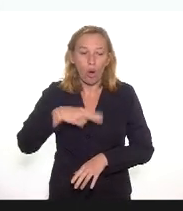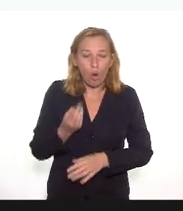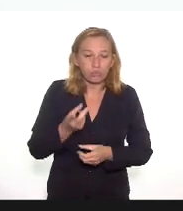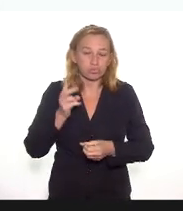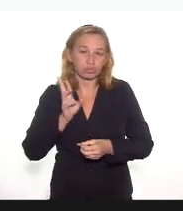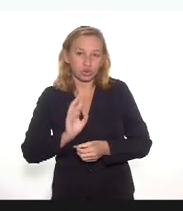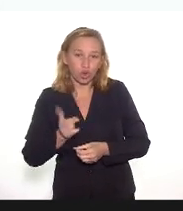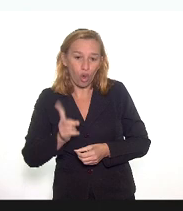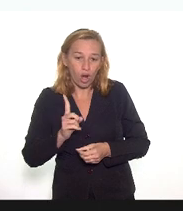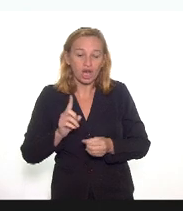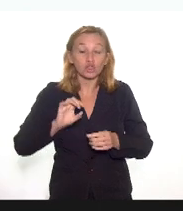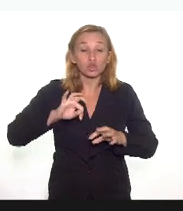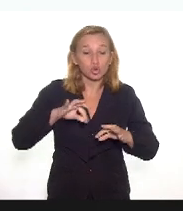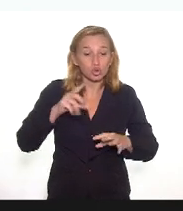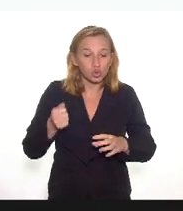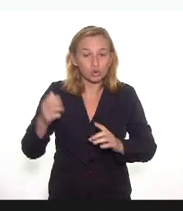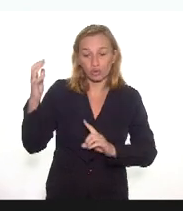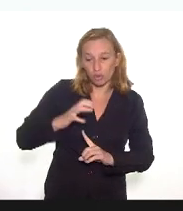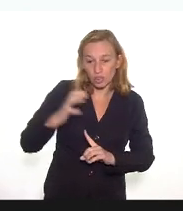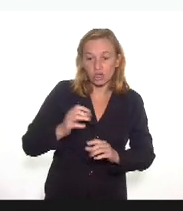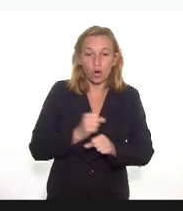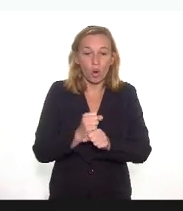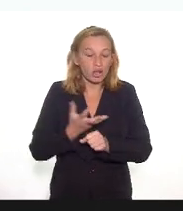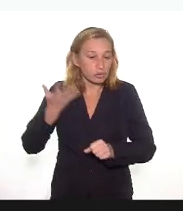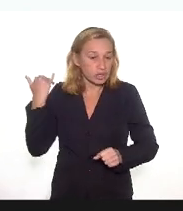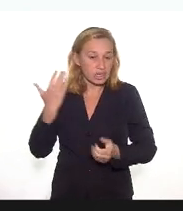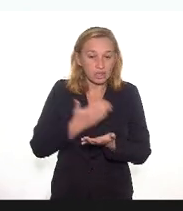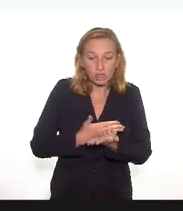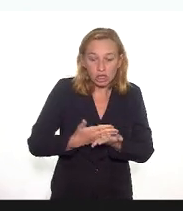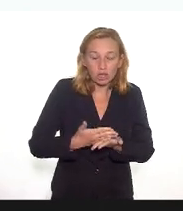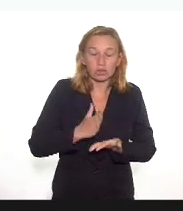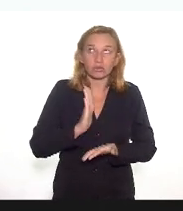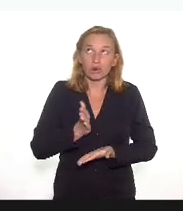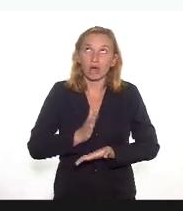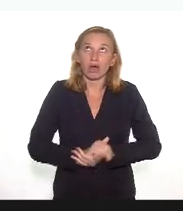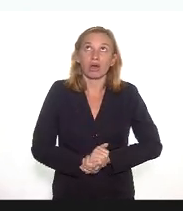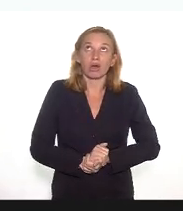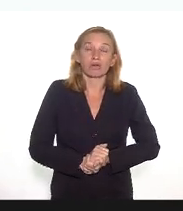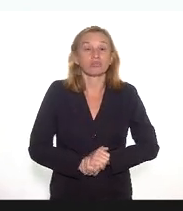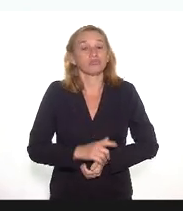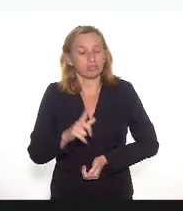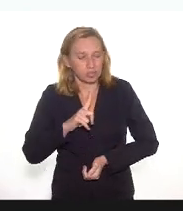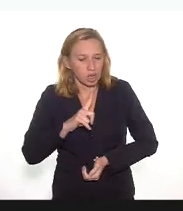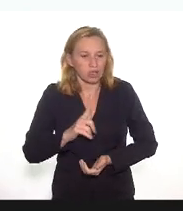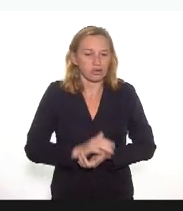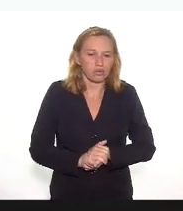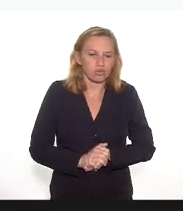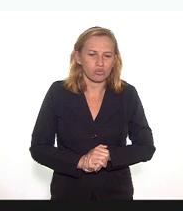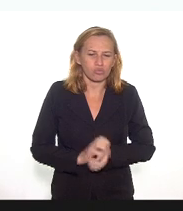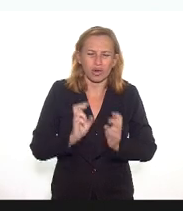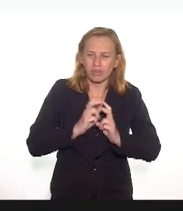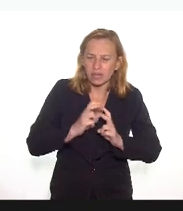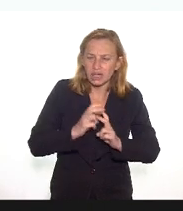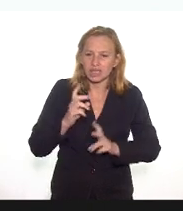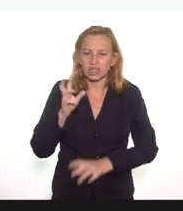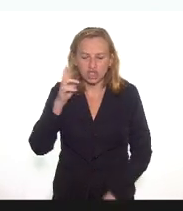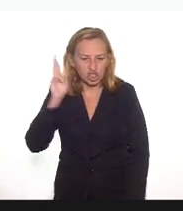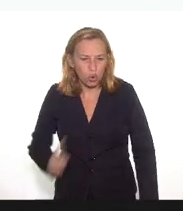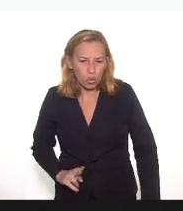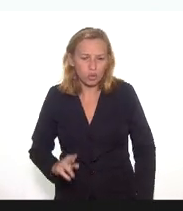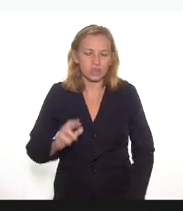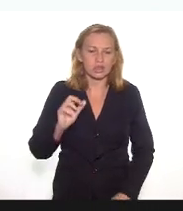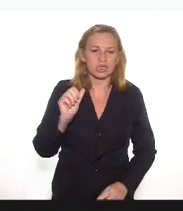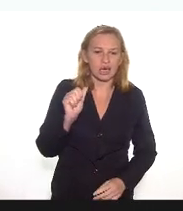tudo influencia. Ano passado, inclusive, no começo do ano, teve uma briga entre Rússia e Arábia